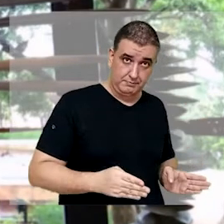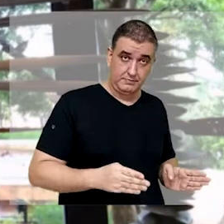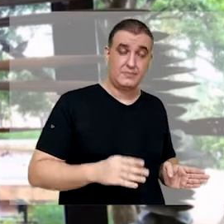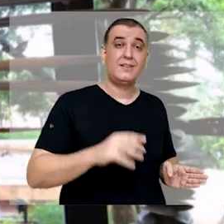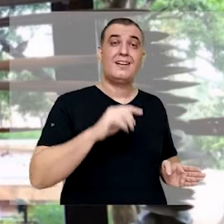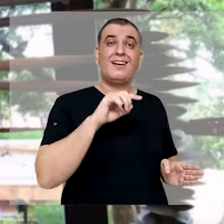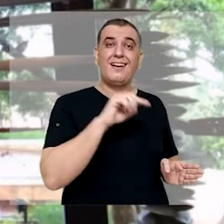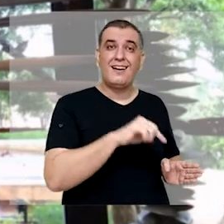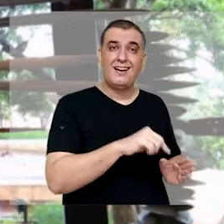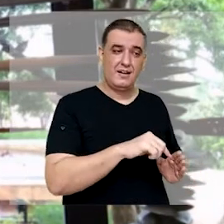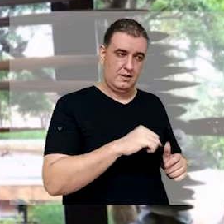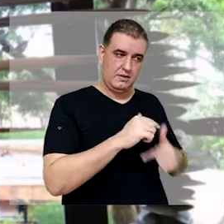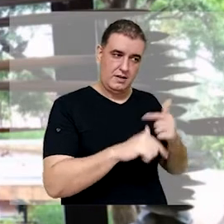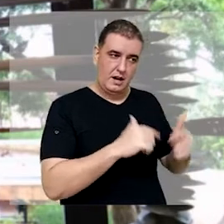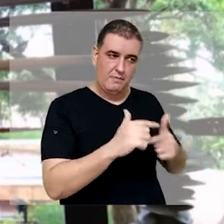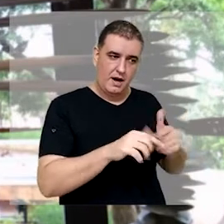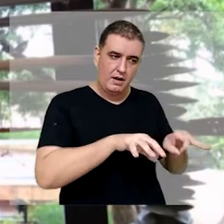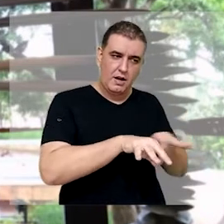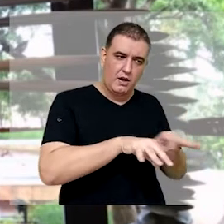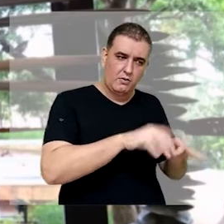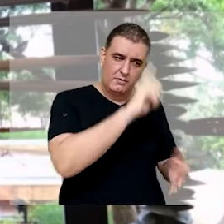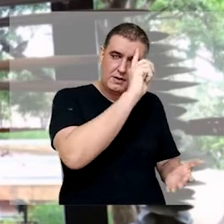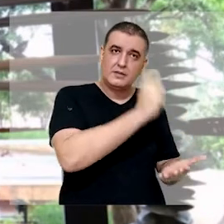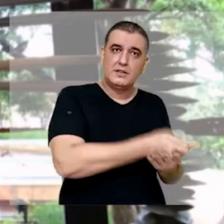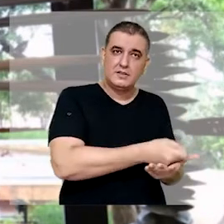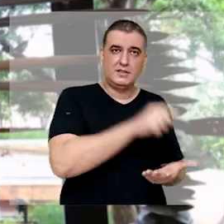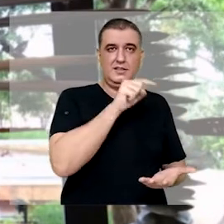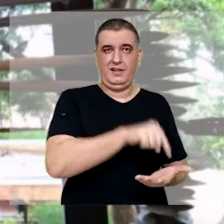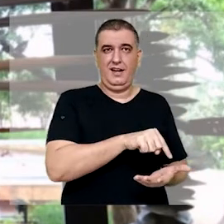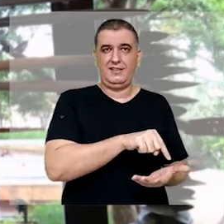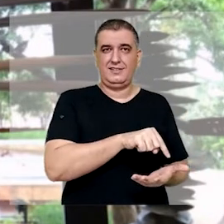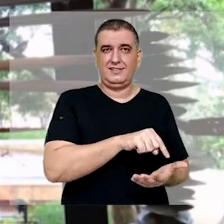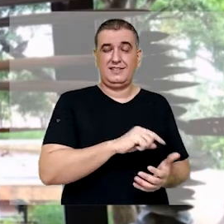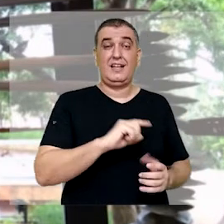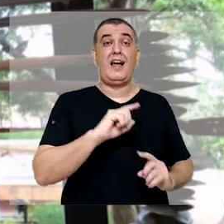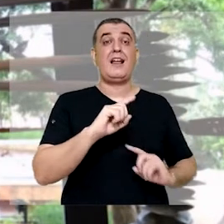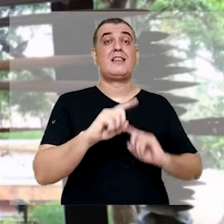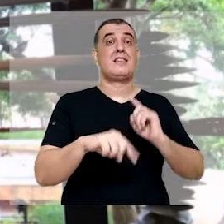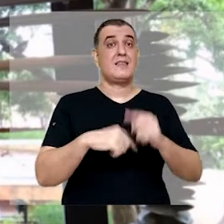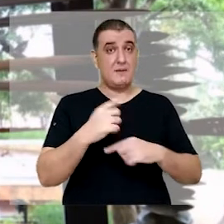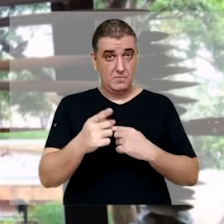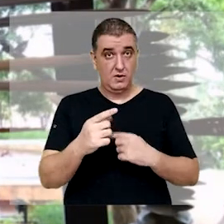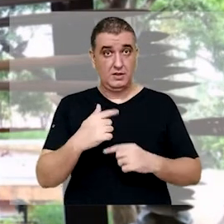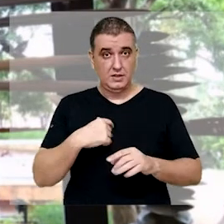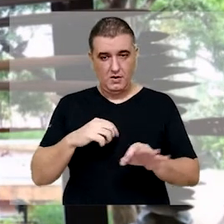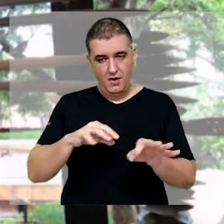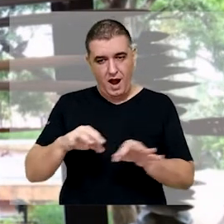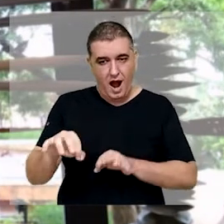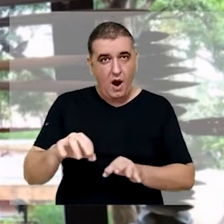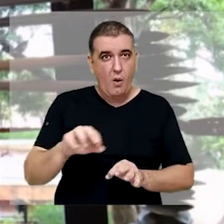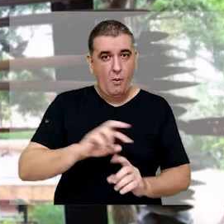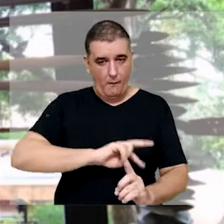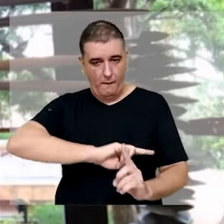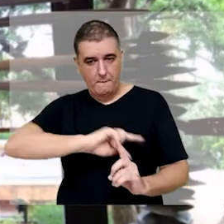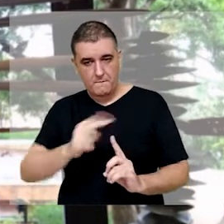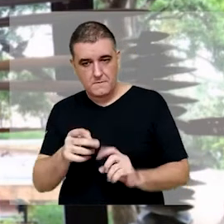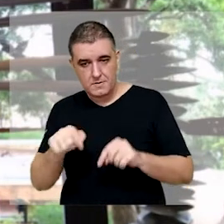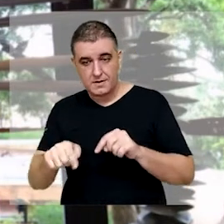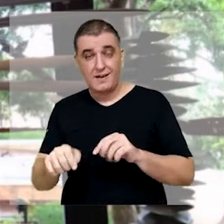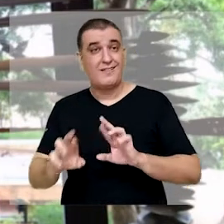módulo. Então quando eu aprovo uma forma, é um módulo. Esse módulo, há